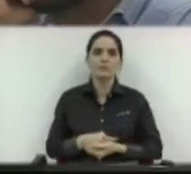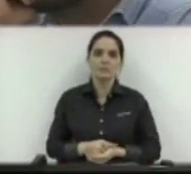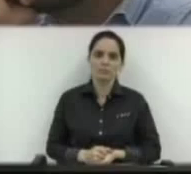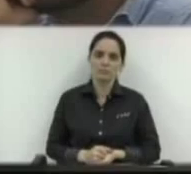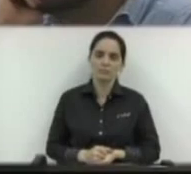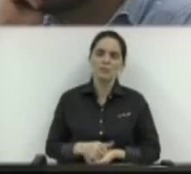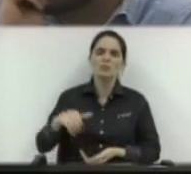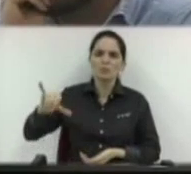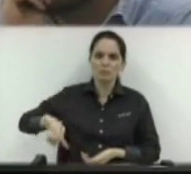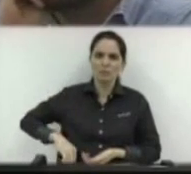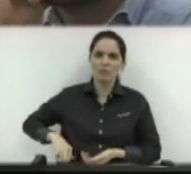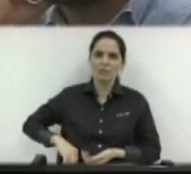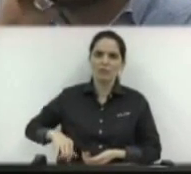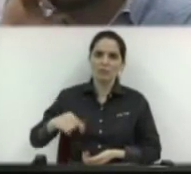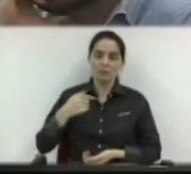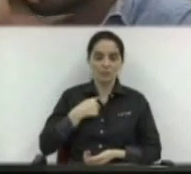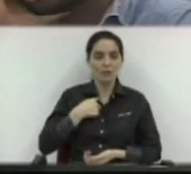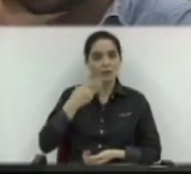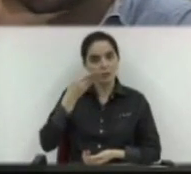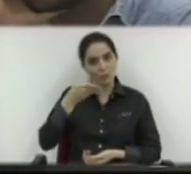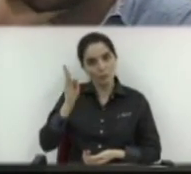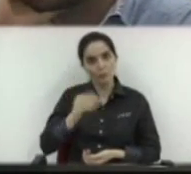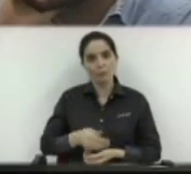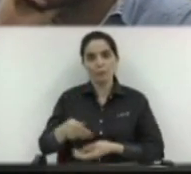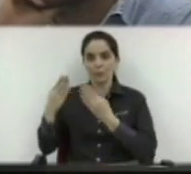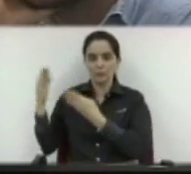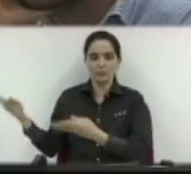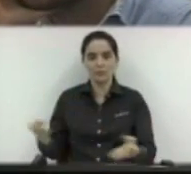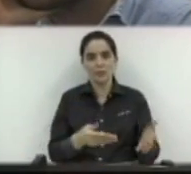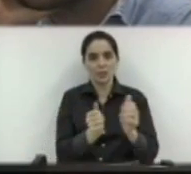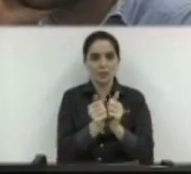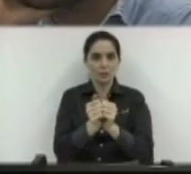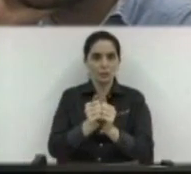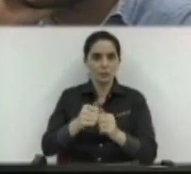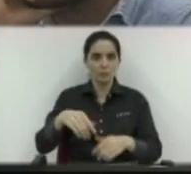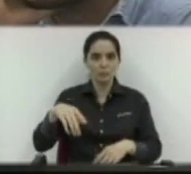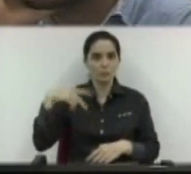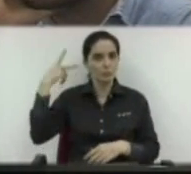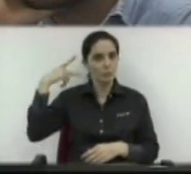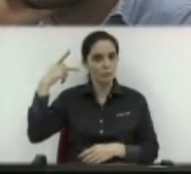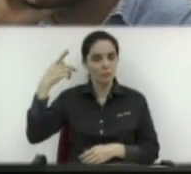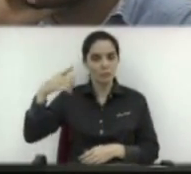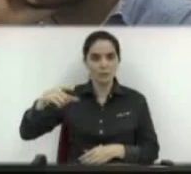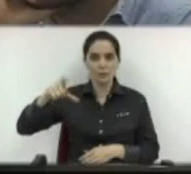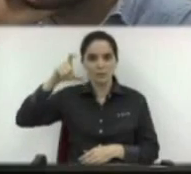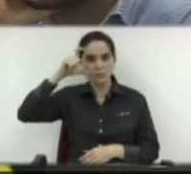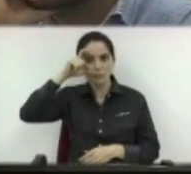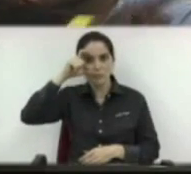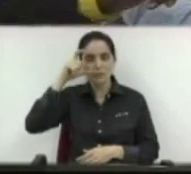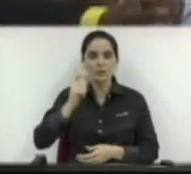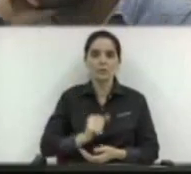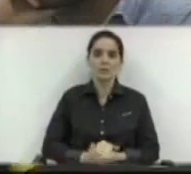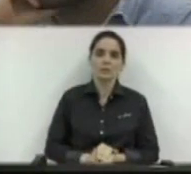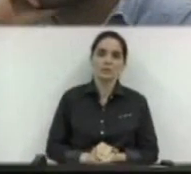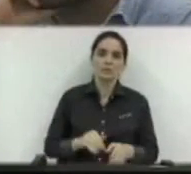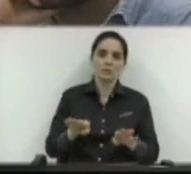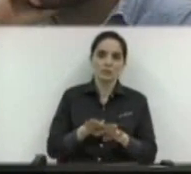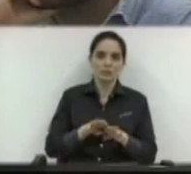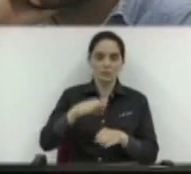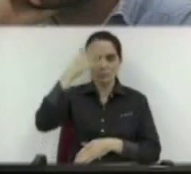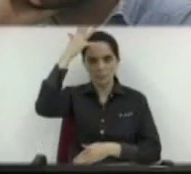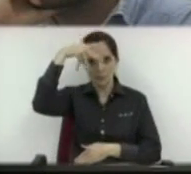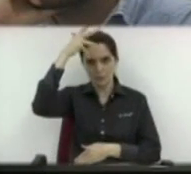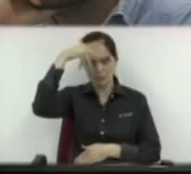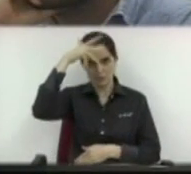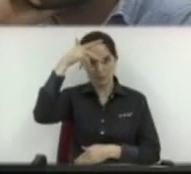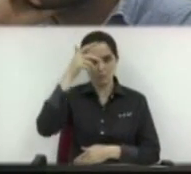assim por diante, eu cheguei a visitar com o vereador Farid, com mais... Quem estava mais, vereador? A Érica Tang também,